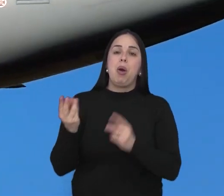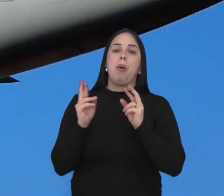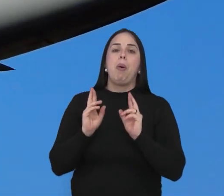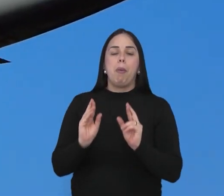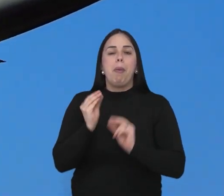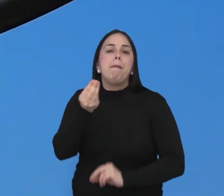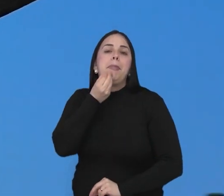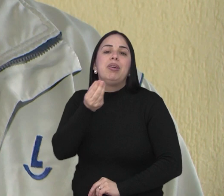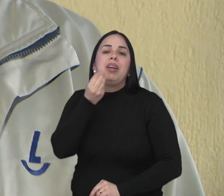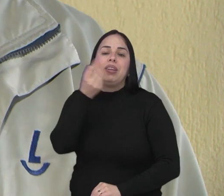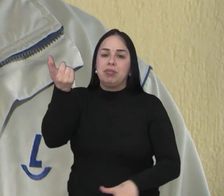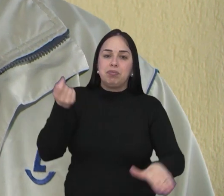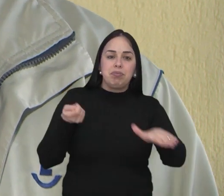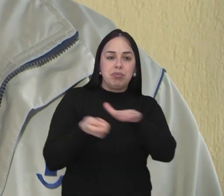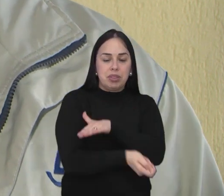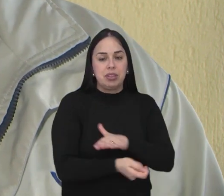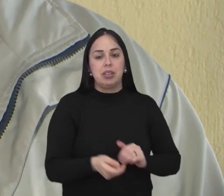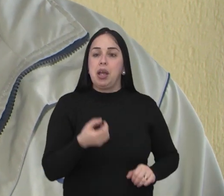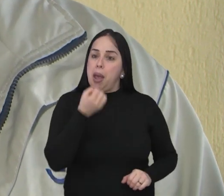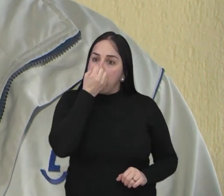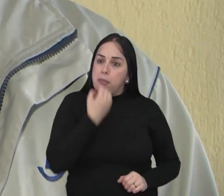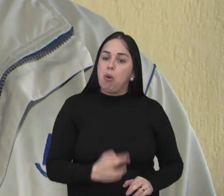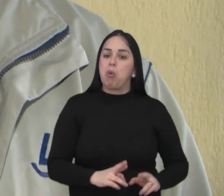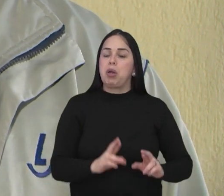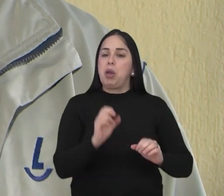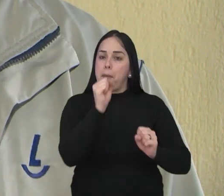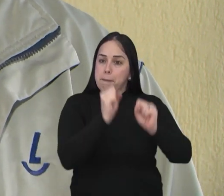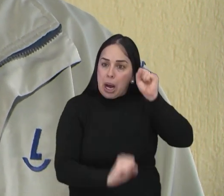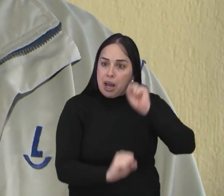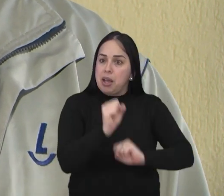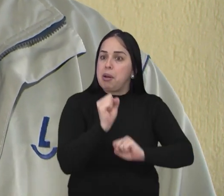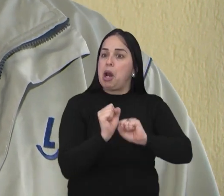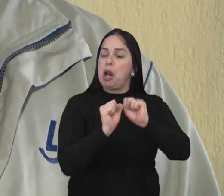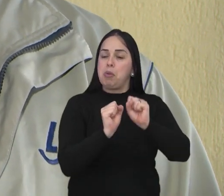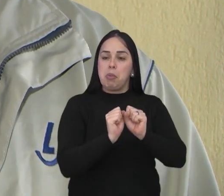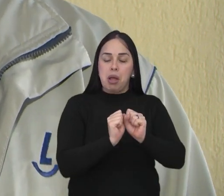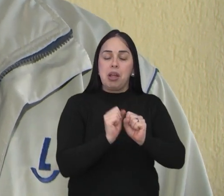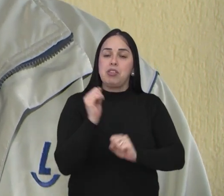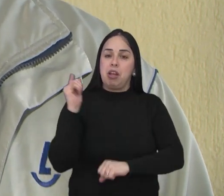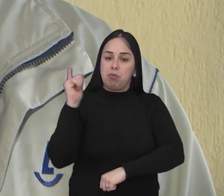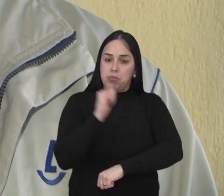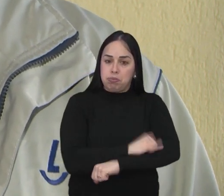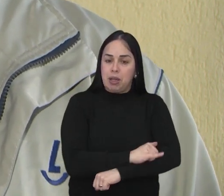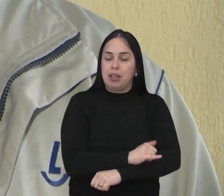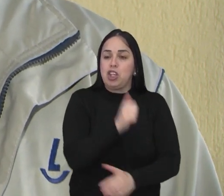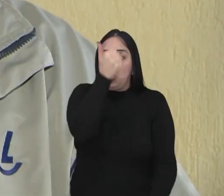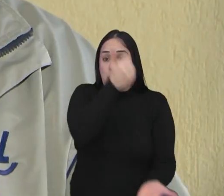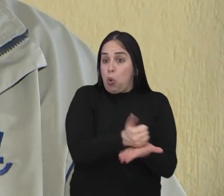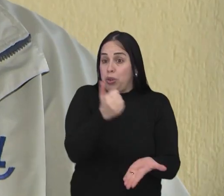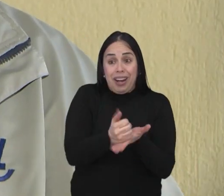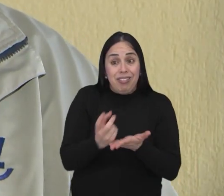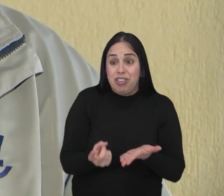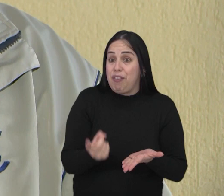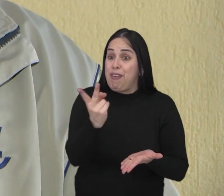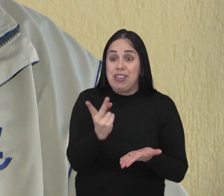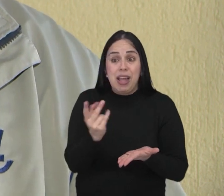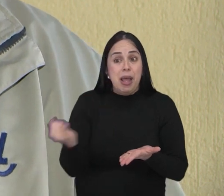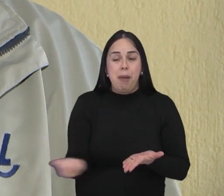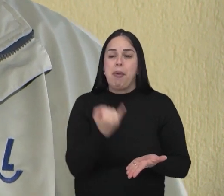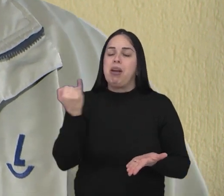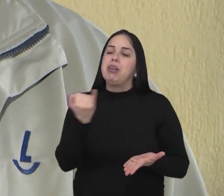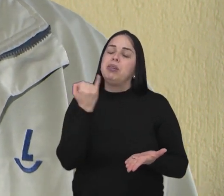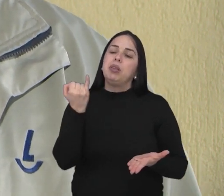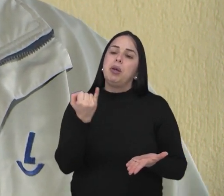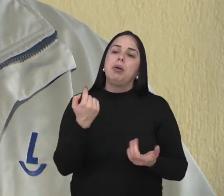novos investimentos. É importantíssimo a gente ter uma empresa, né, de grande porte, que é no caso da Embraer, né? Esse fechamento de venda que ela